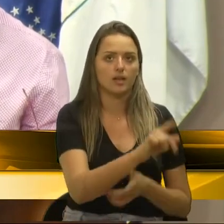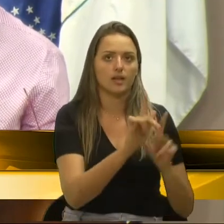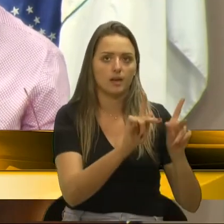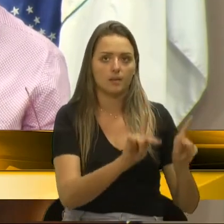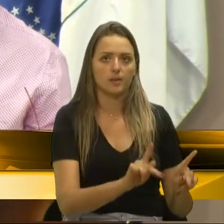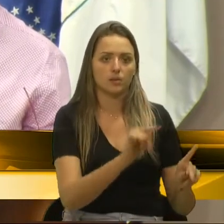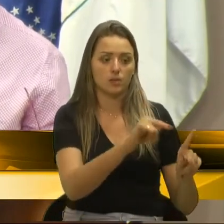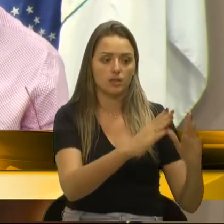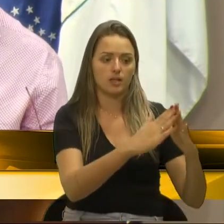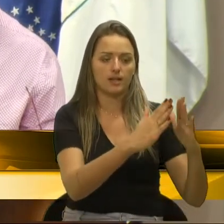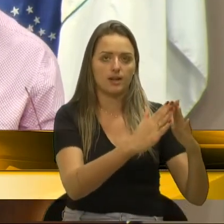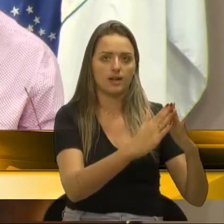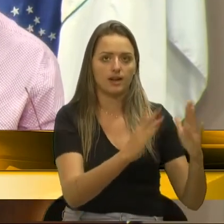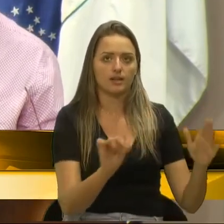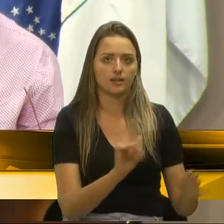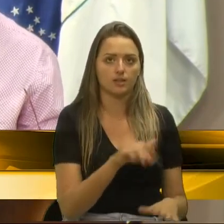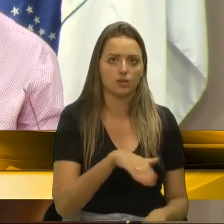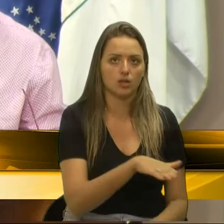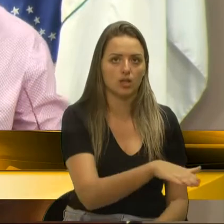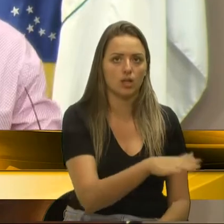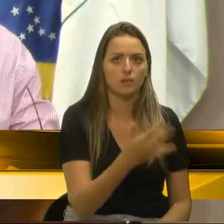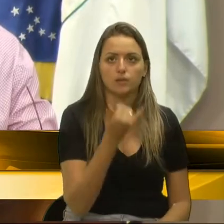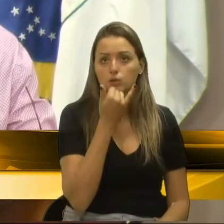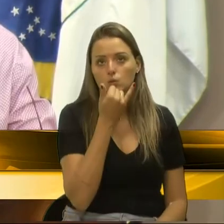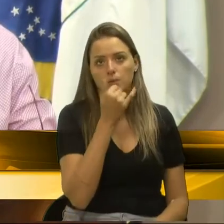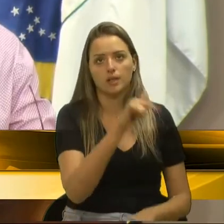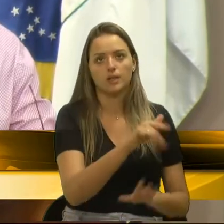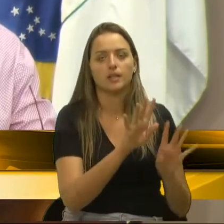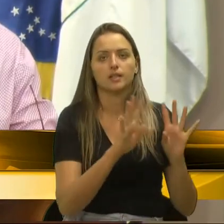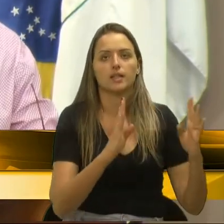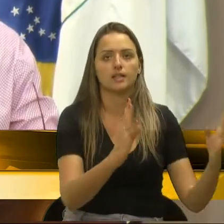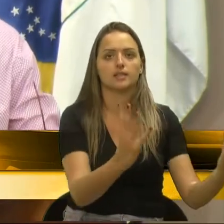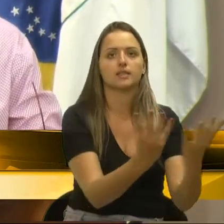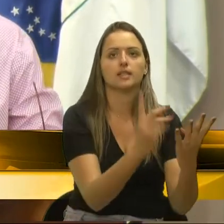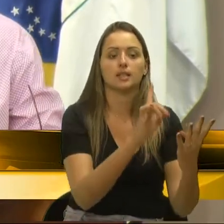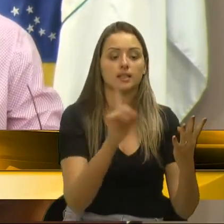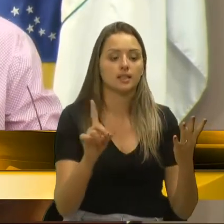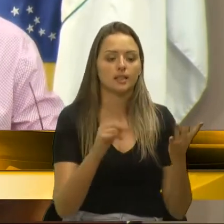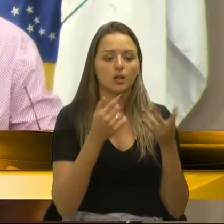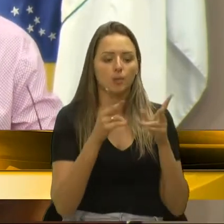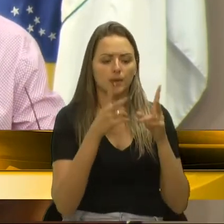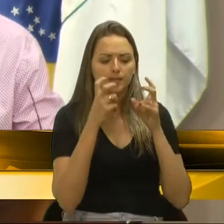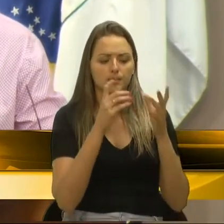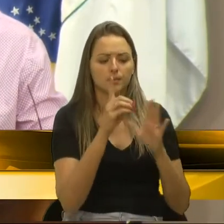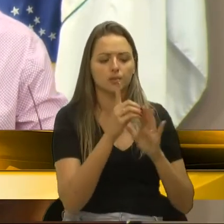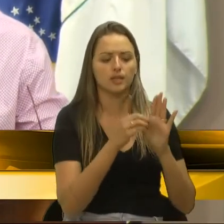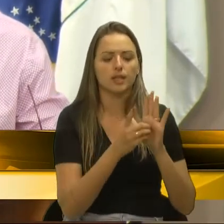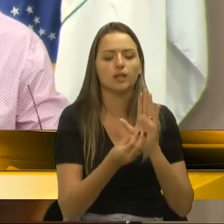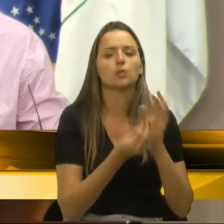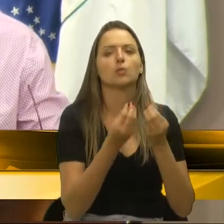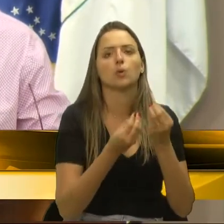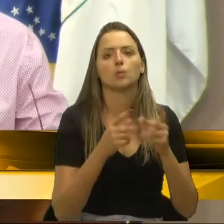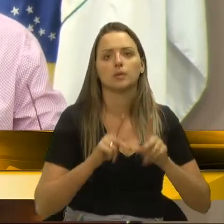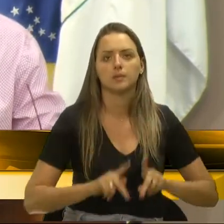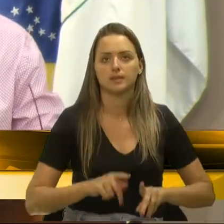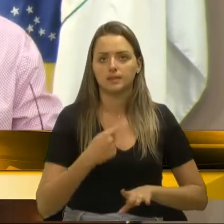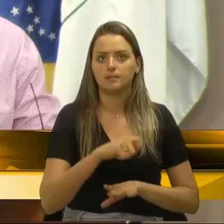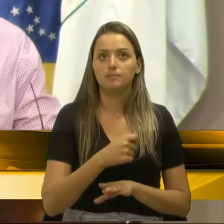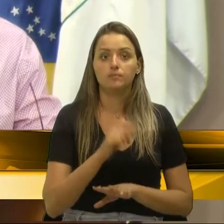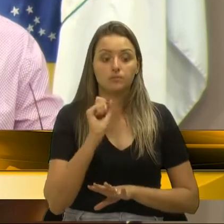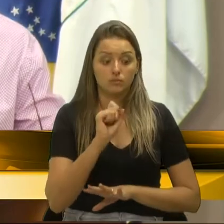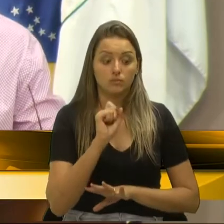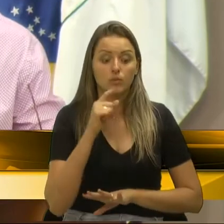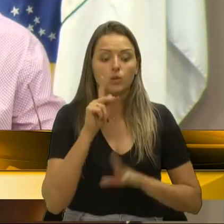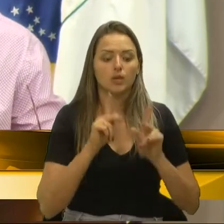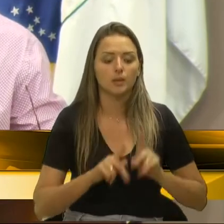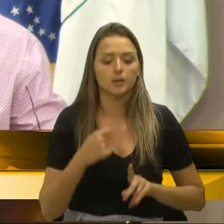morador tirar aqueles fios que o senhor muito bem viu, ele não interpretou o decreto de acordo com como que é a necessidade. A necessidade é